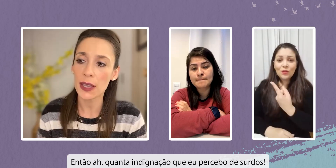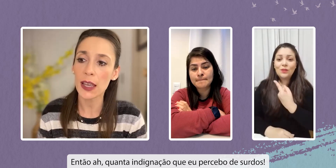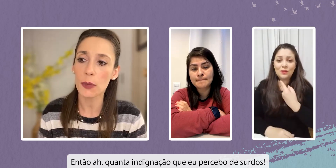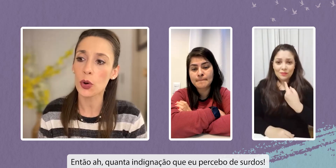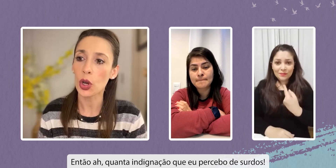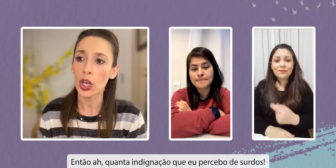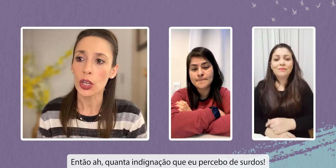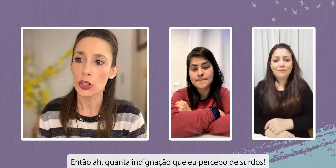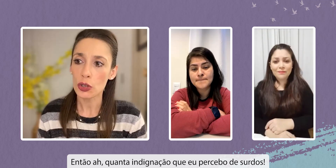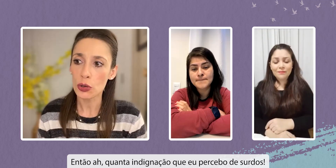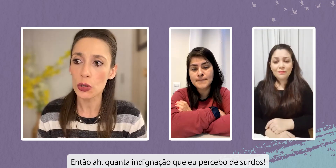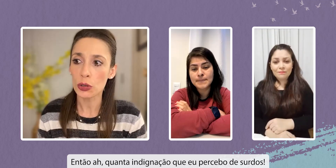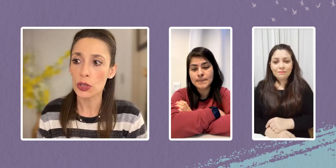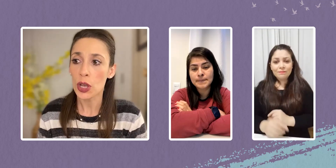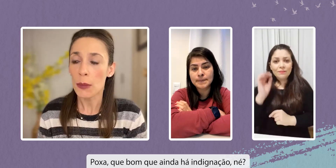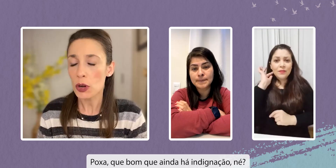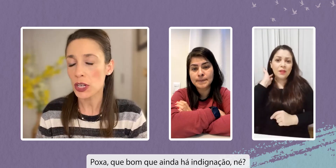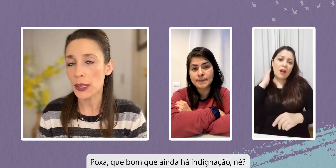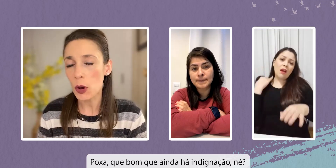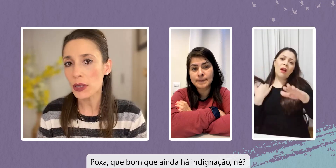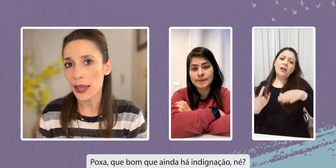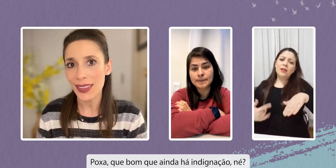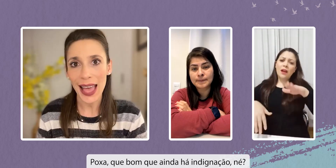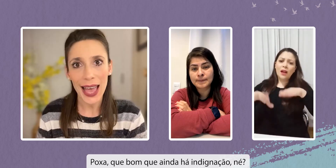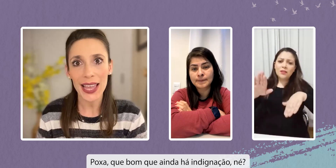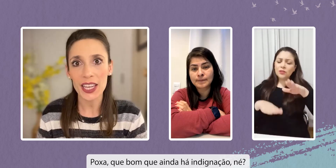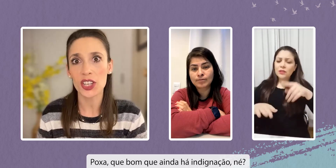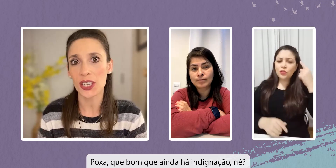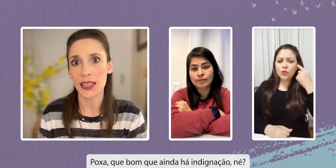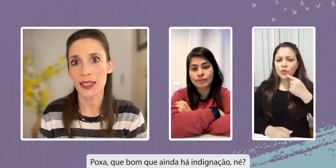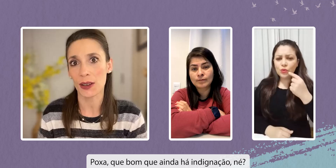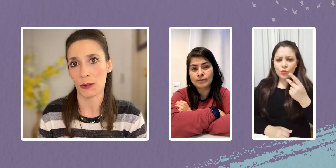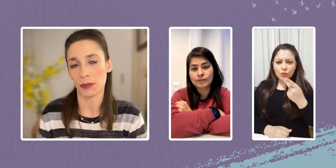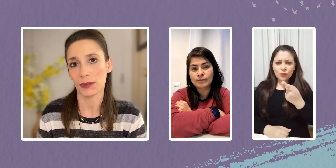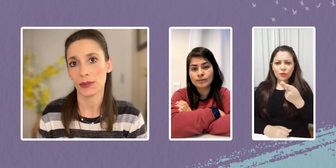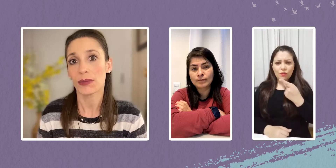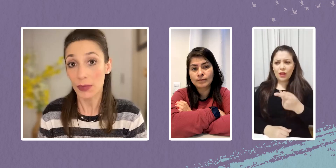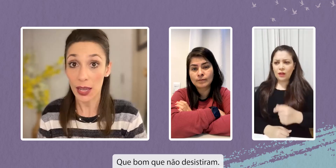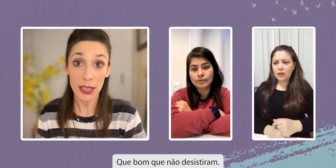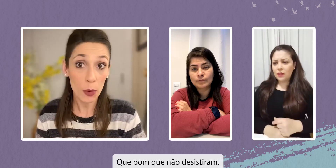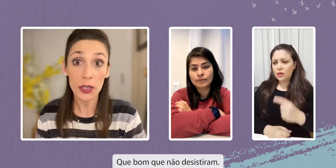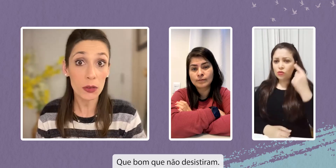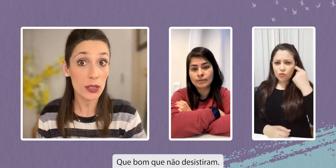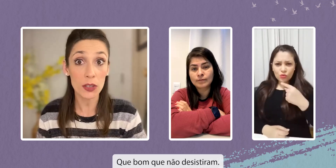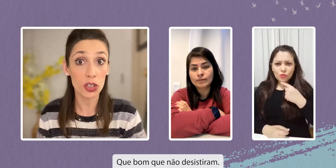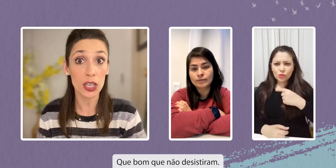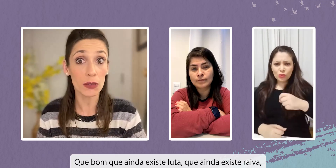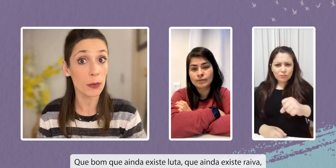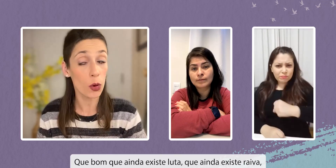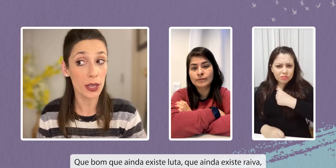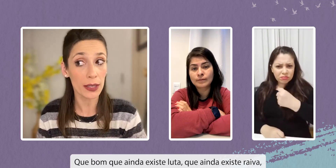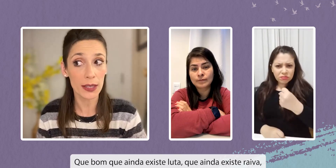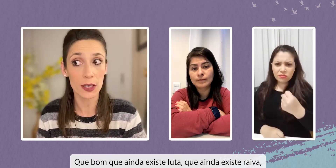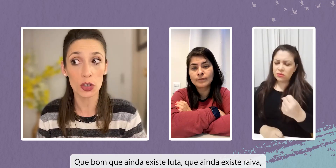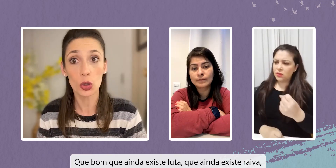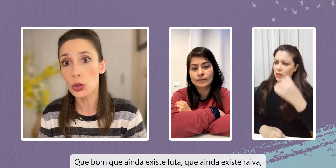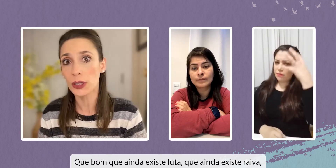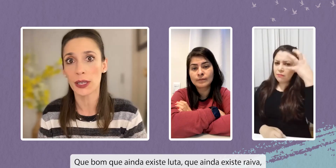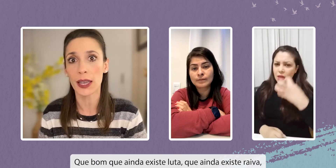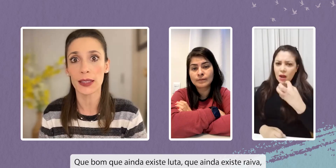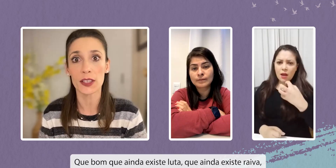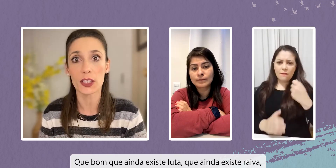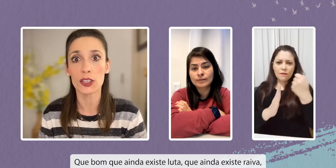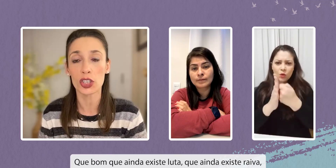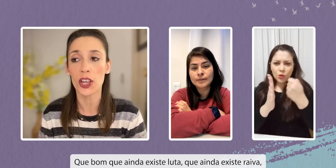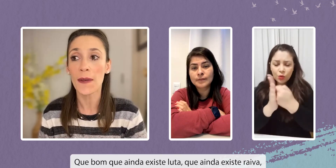percebo de surdos. Poxa, que bom que ainda há indignação. né? Que bom que não desistiram, que bom que ainda existe